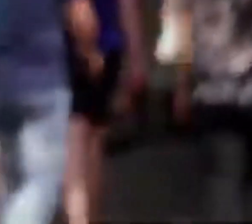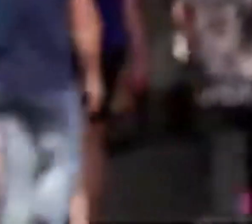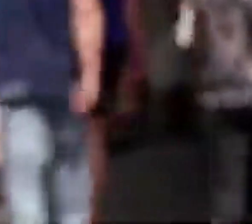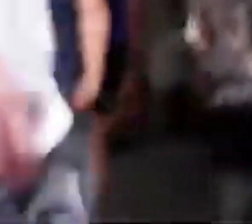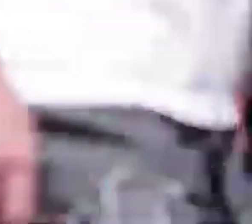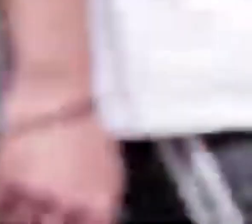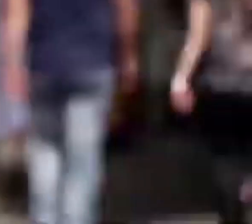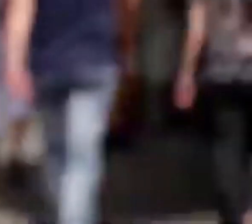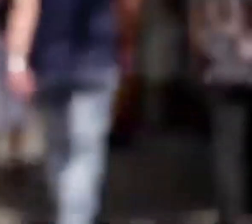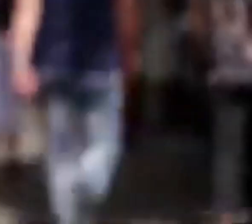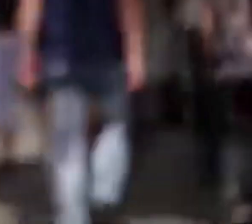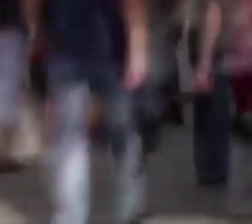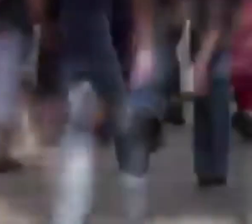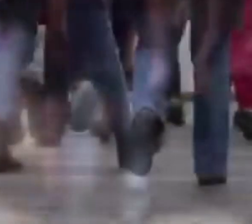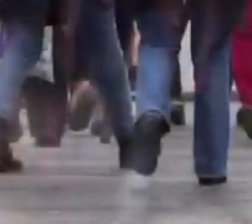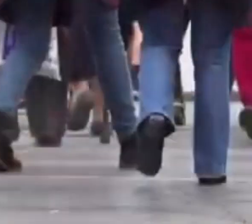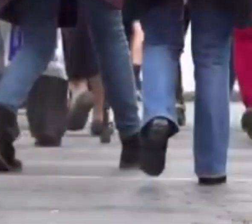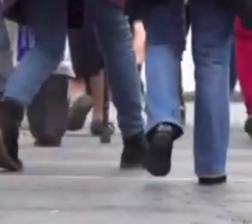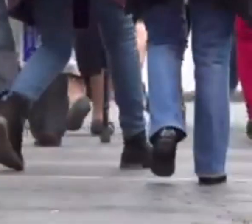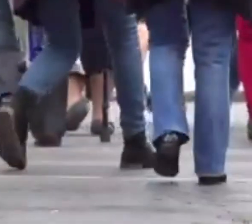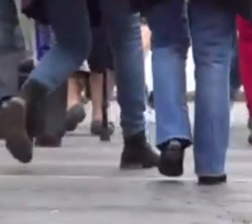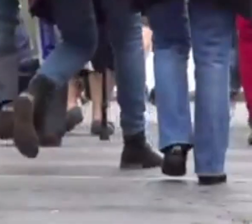45,9%. E é responsável por